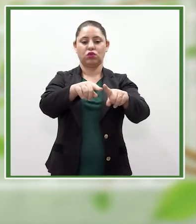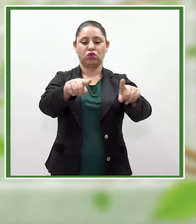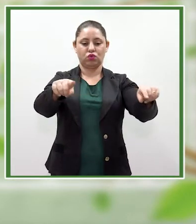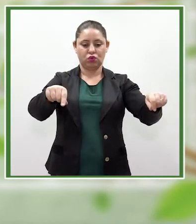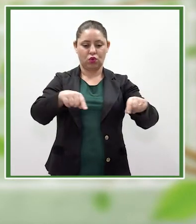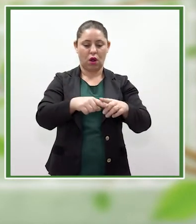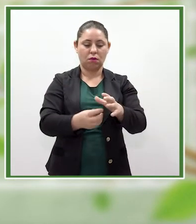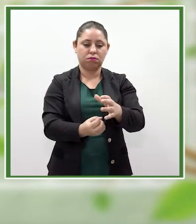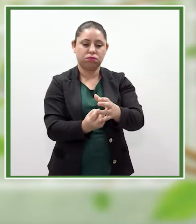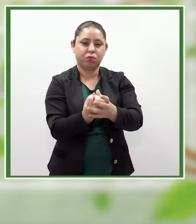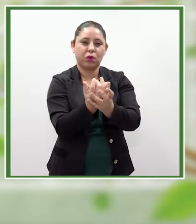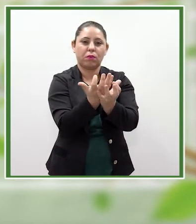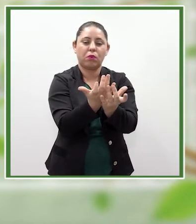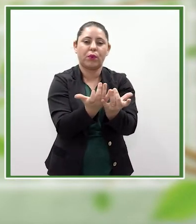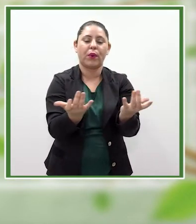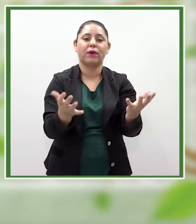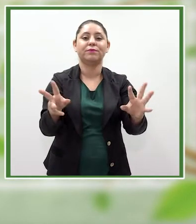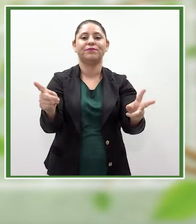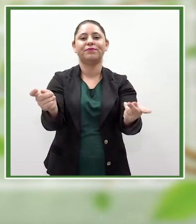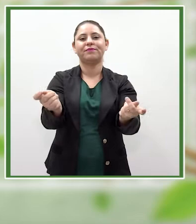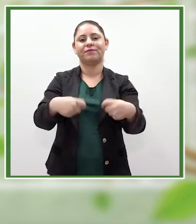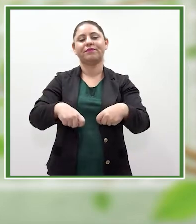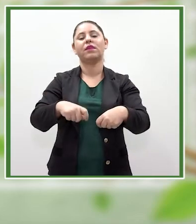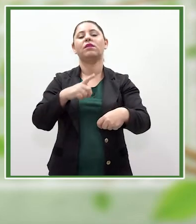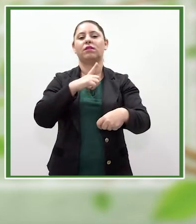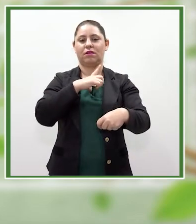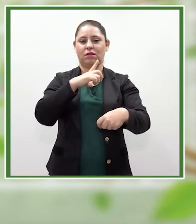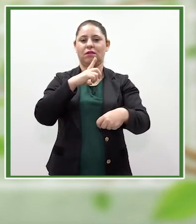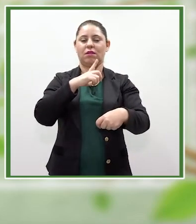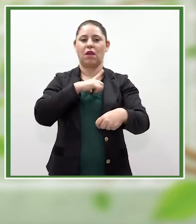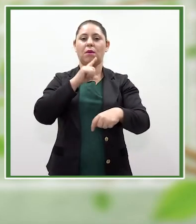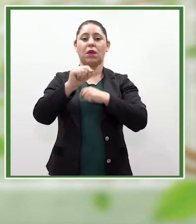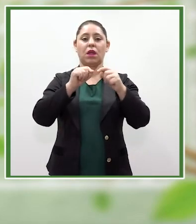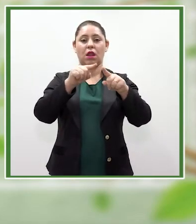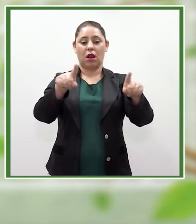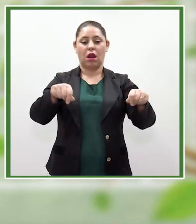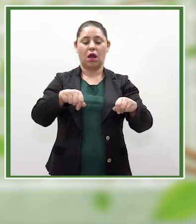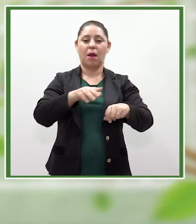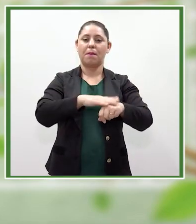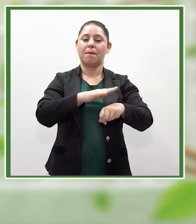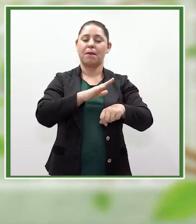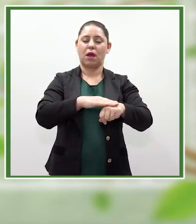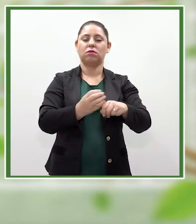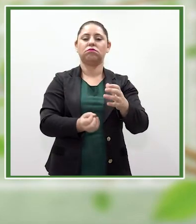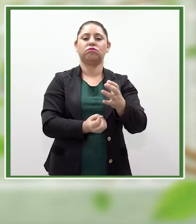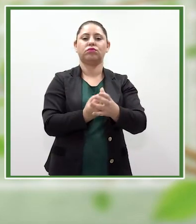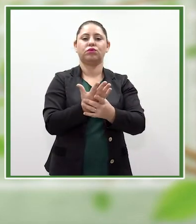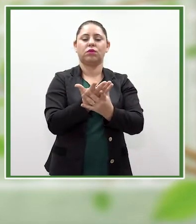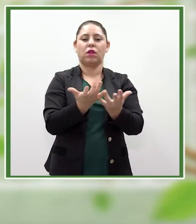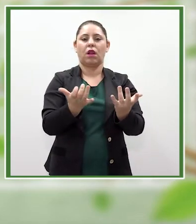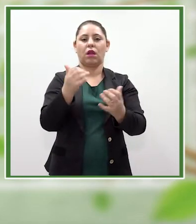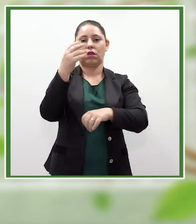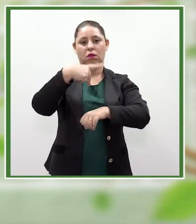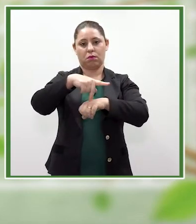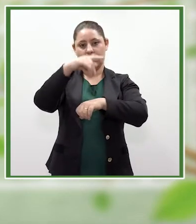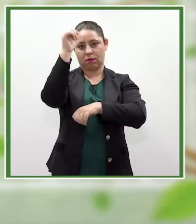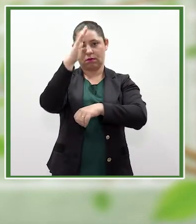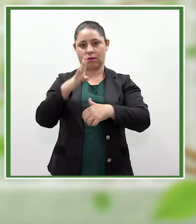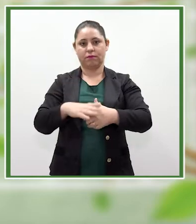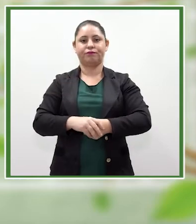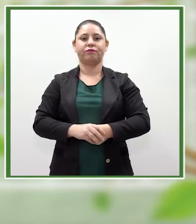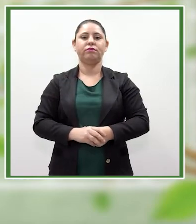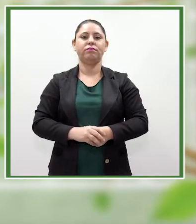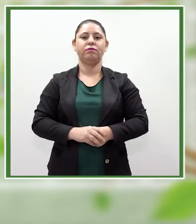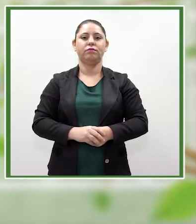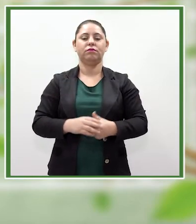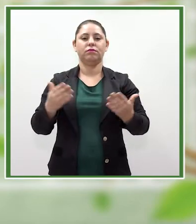Agora, caminhando para uma outra tecnologia de integração, e com potencial ainda maior,